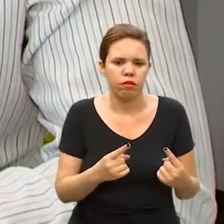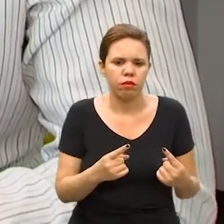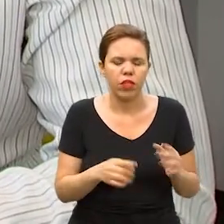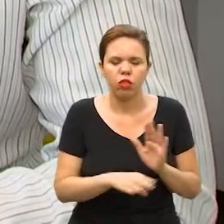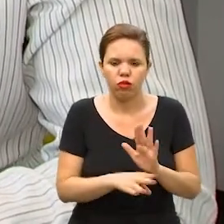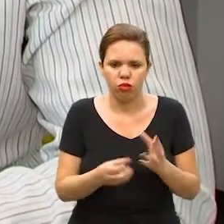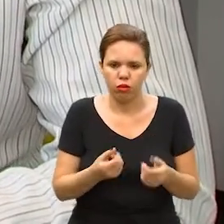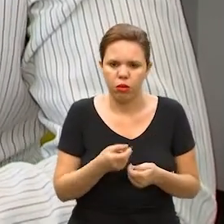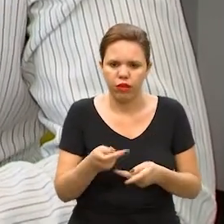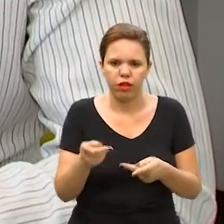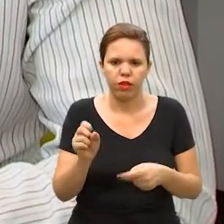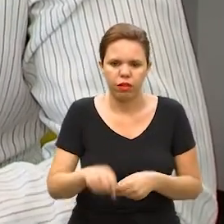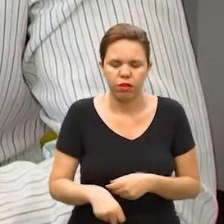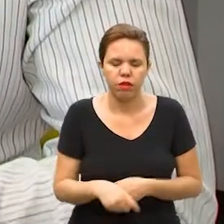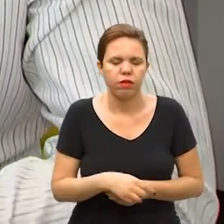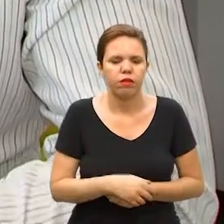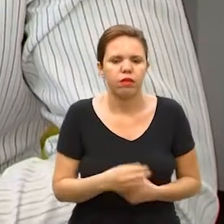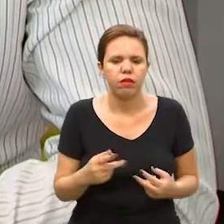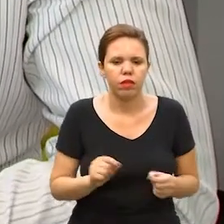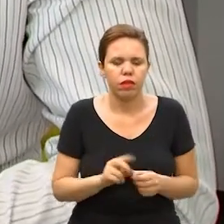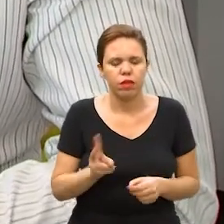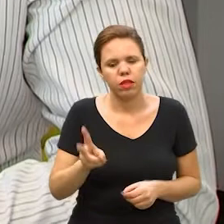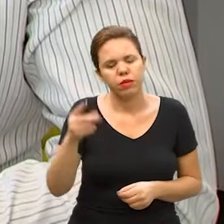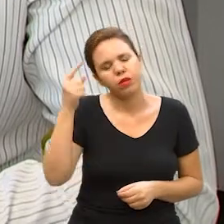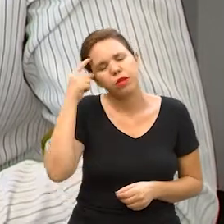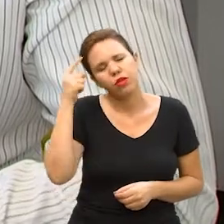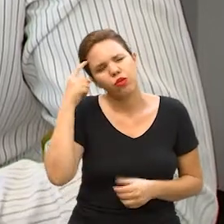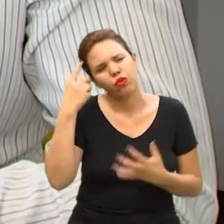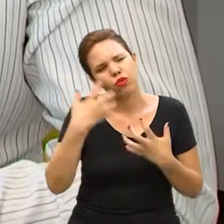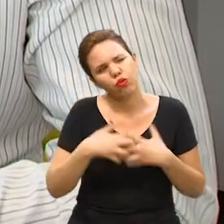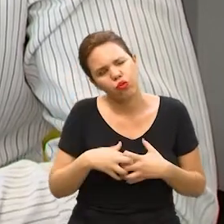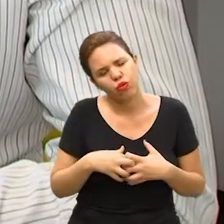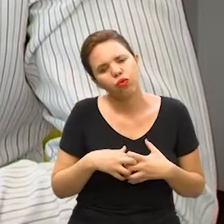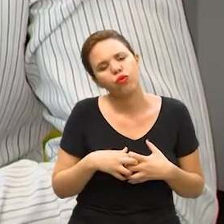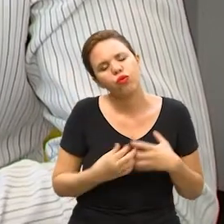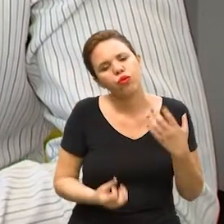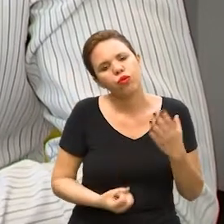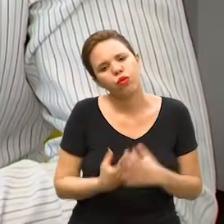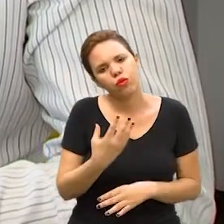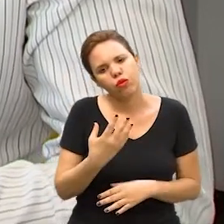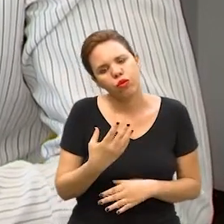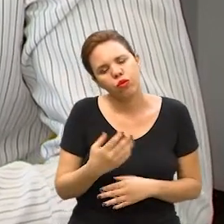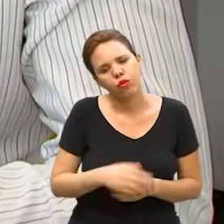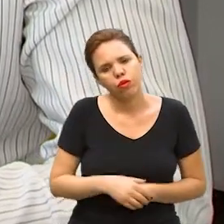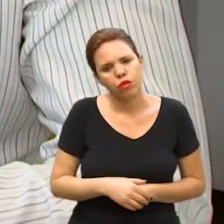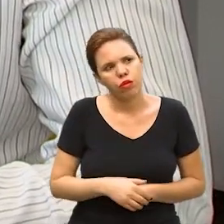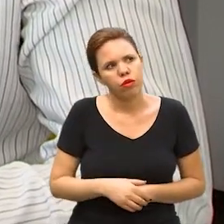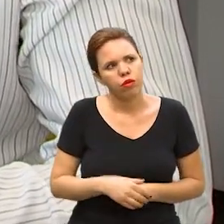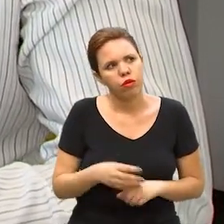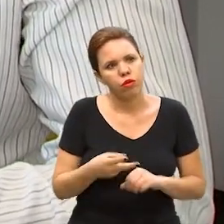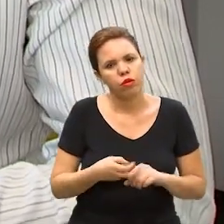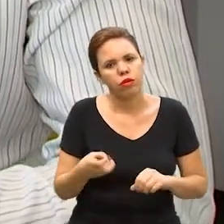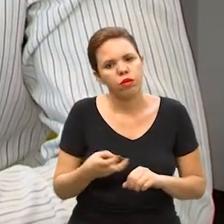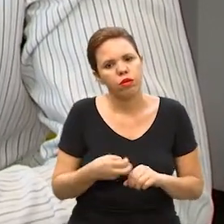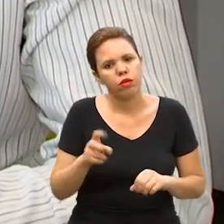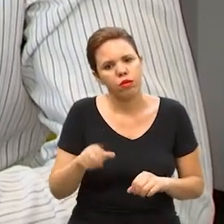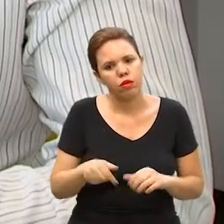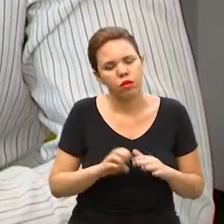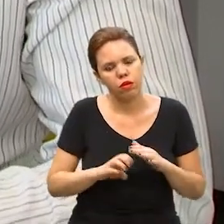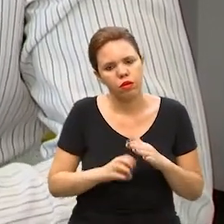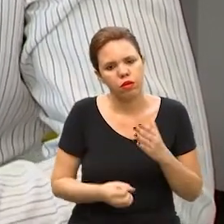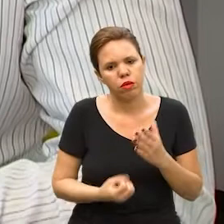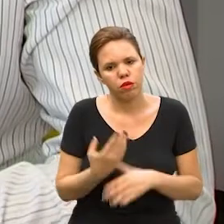ajuda é bem-vinda, sim. Uma coisa que a gente sempre pensou em criar, paralelo ao aplicativo, foi criar uma